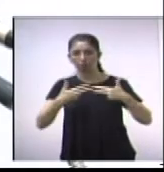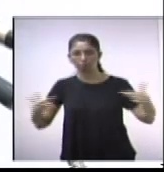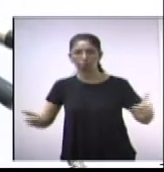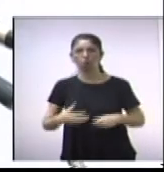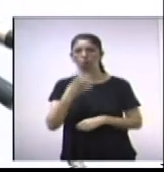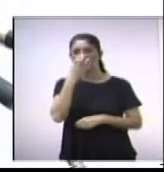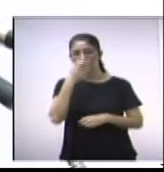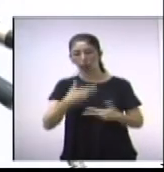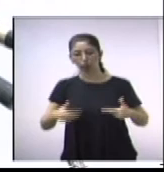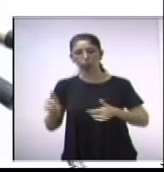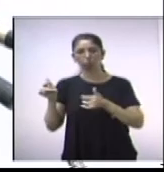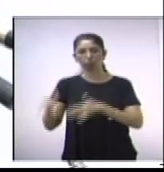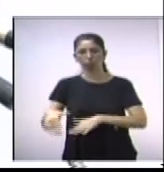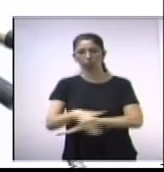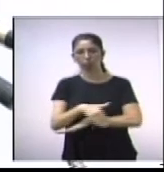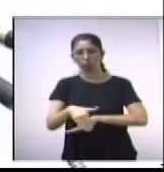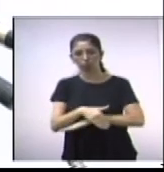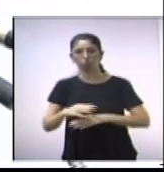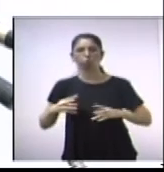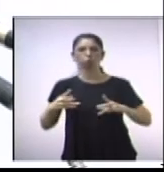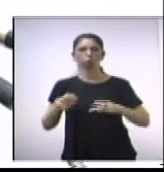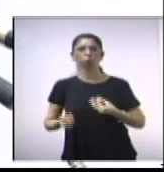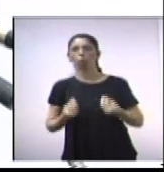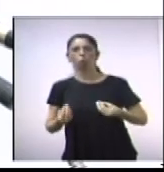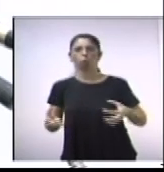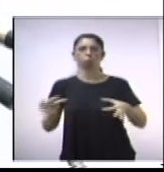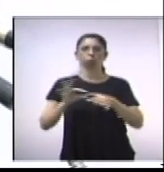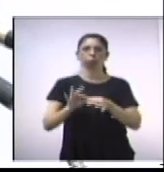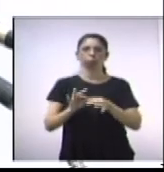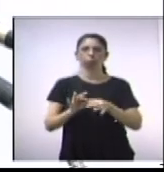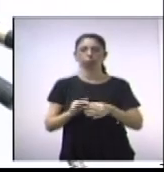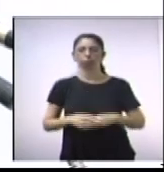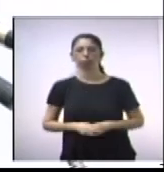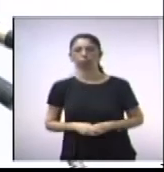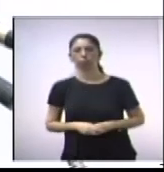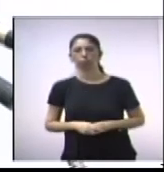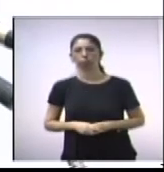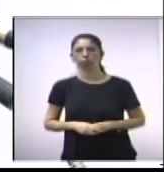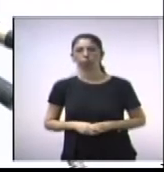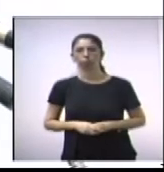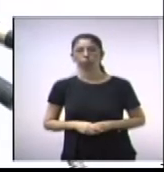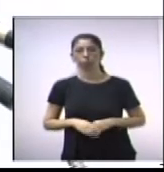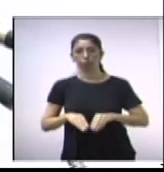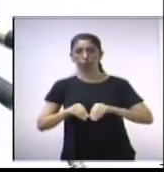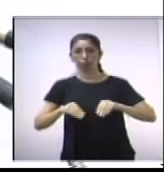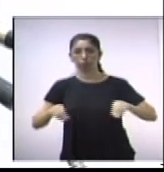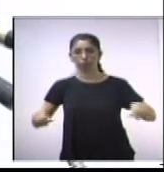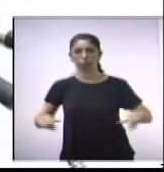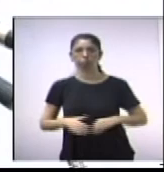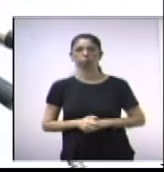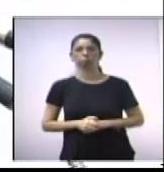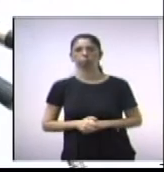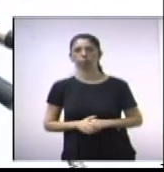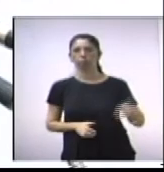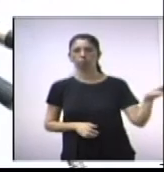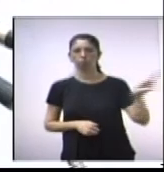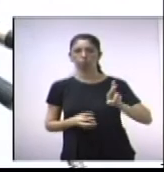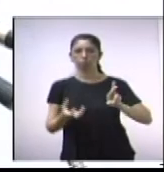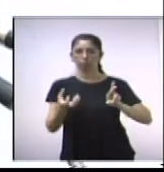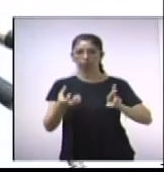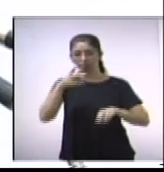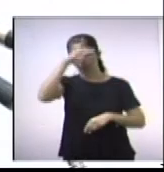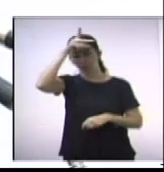animais doentes, abandonados ou de propriedade de pessoas carentes. Número 192, do vereador Danilo Barros, que requer informações